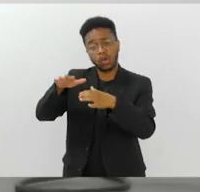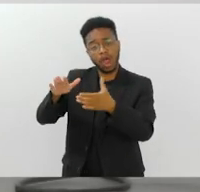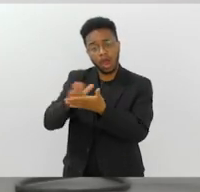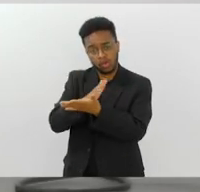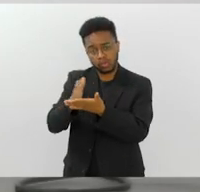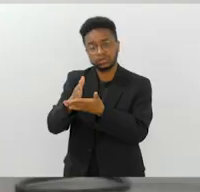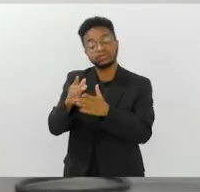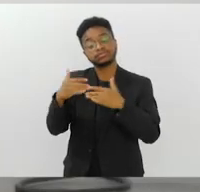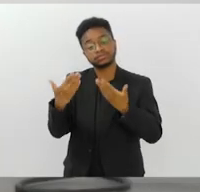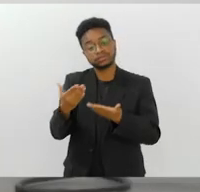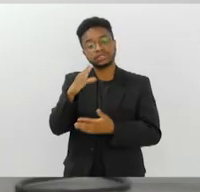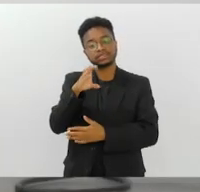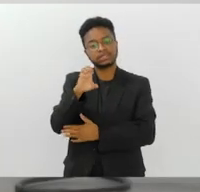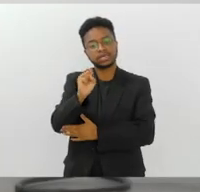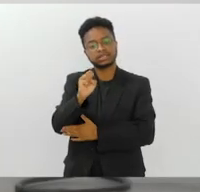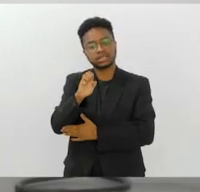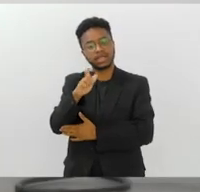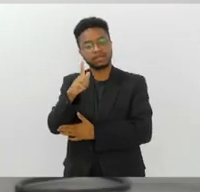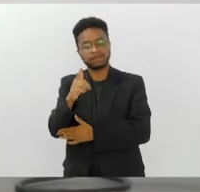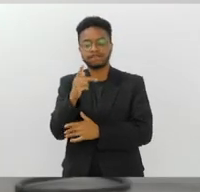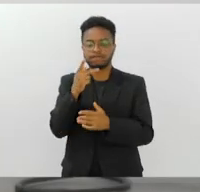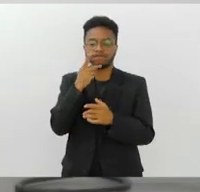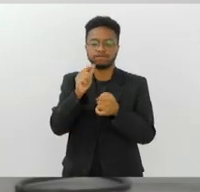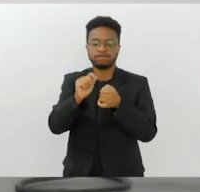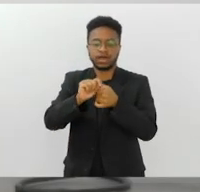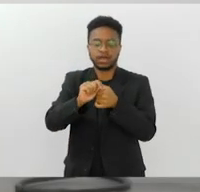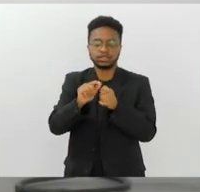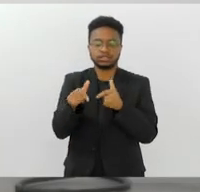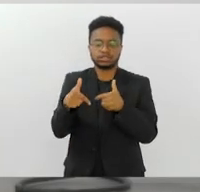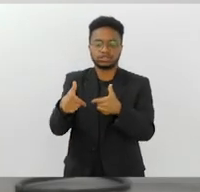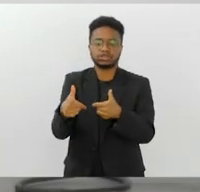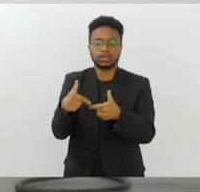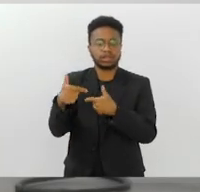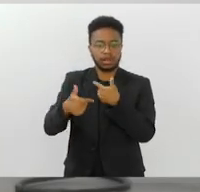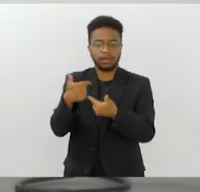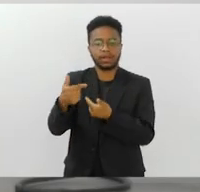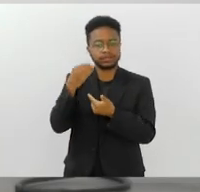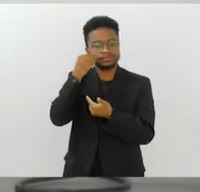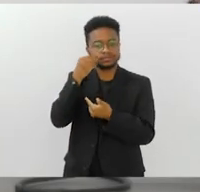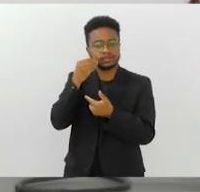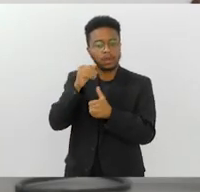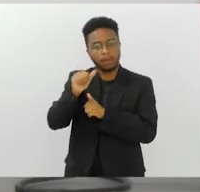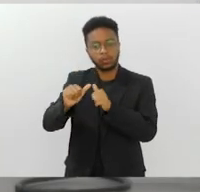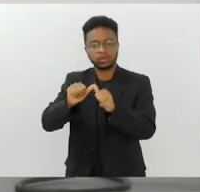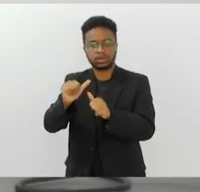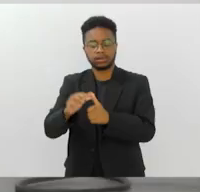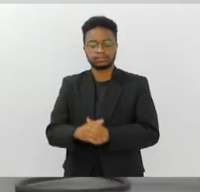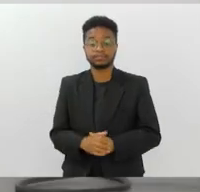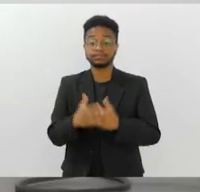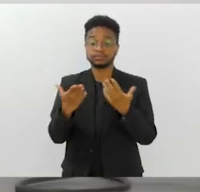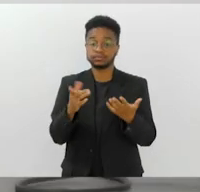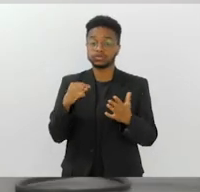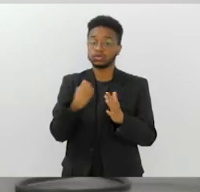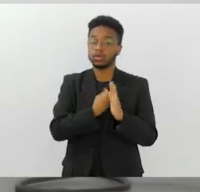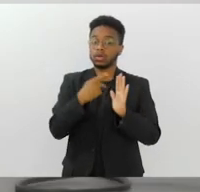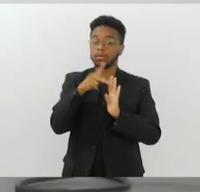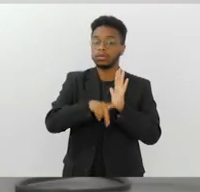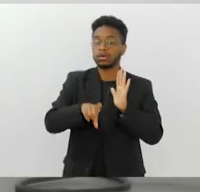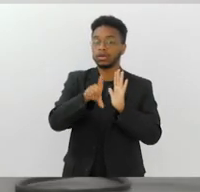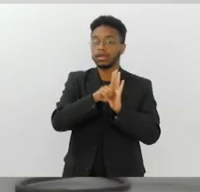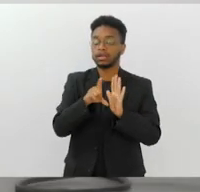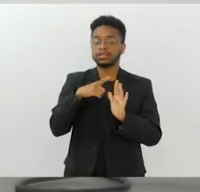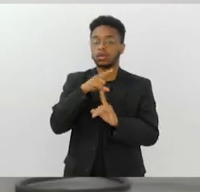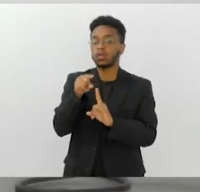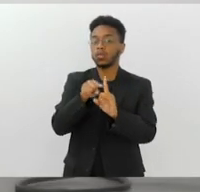o CZ faz isso então nós aí eh o esse projeto ele